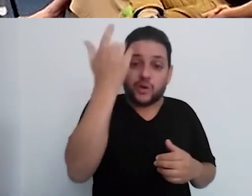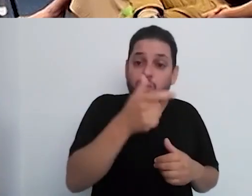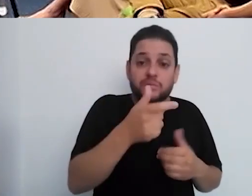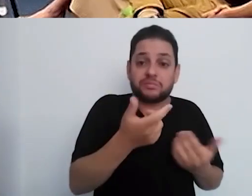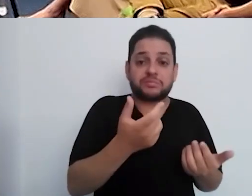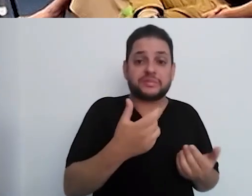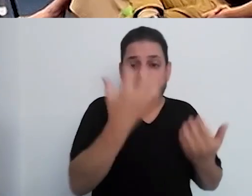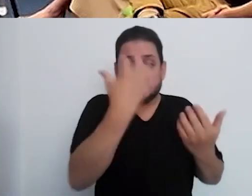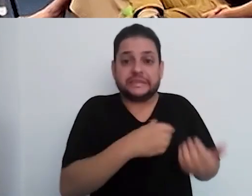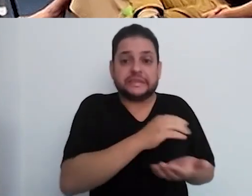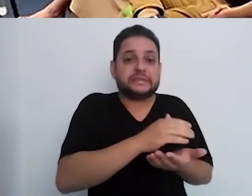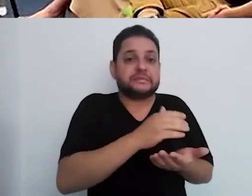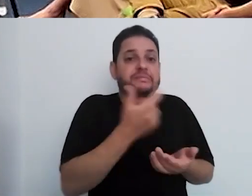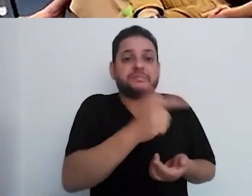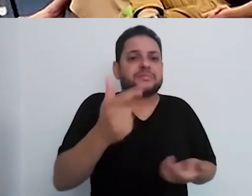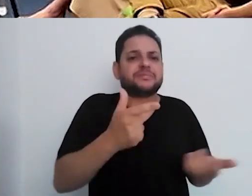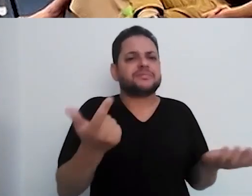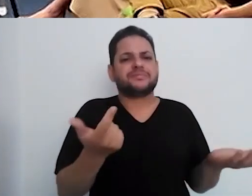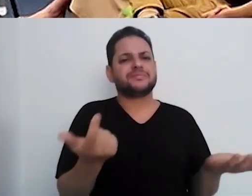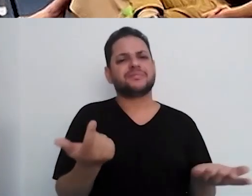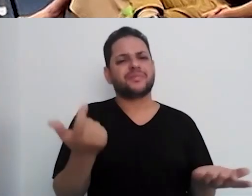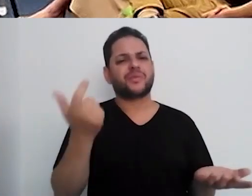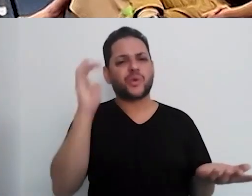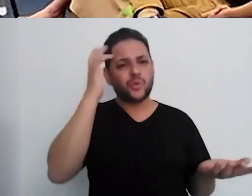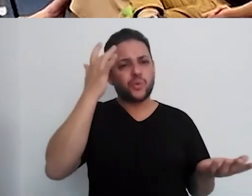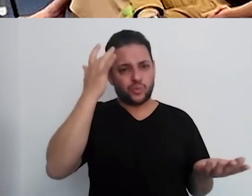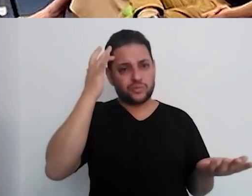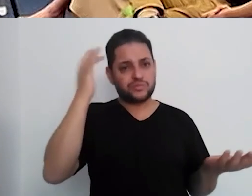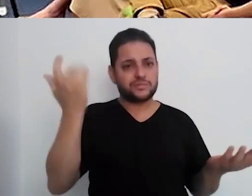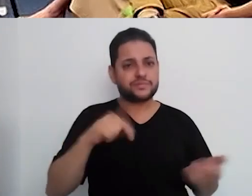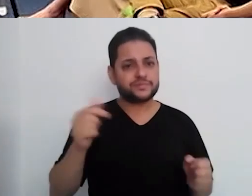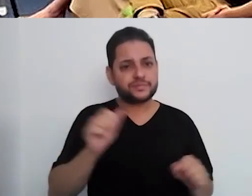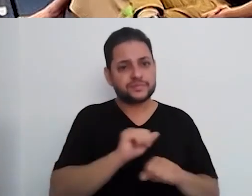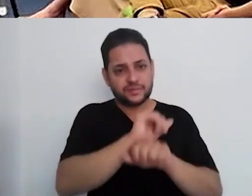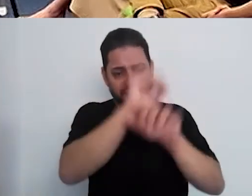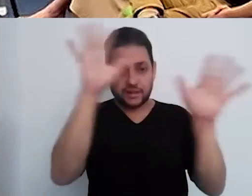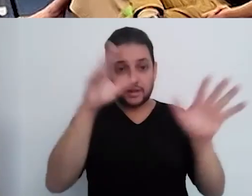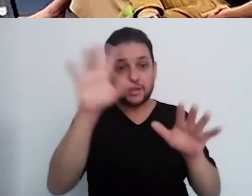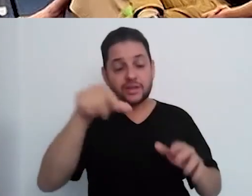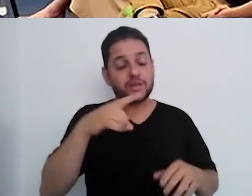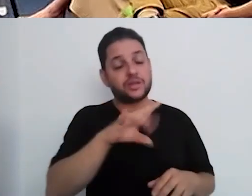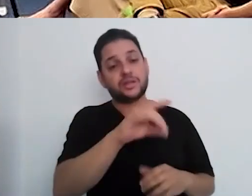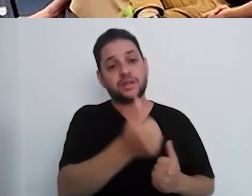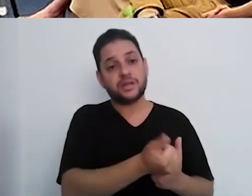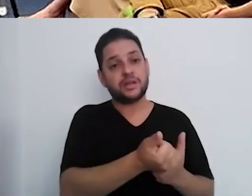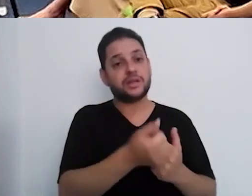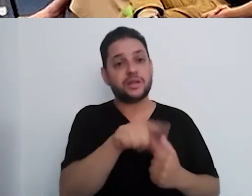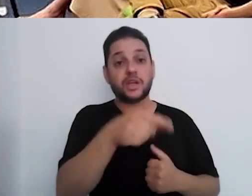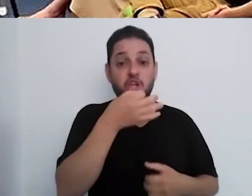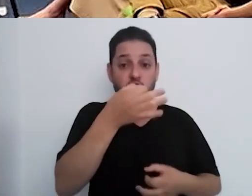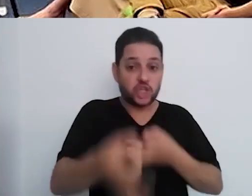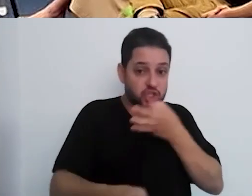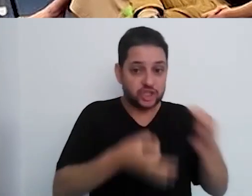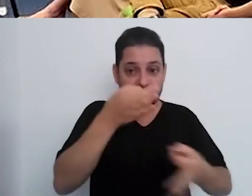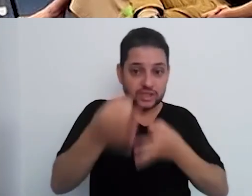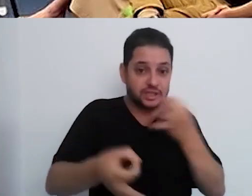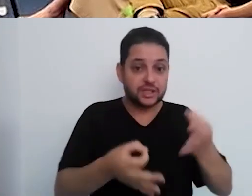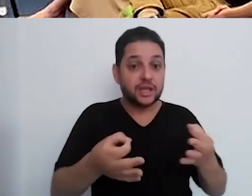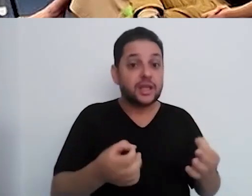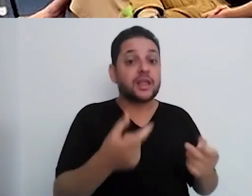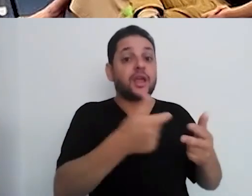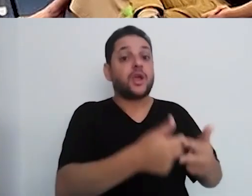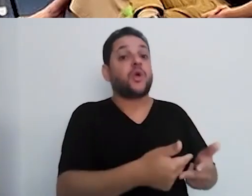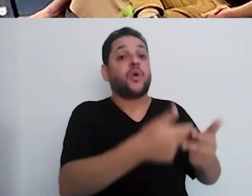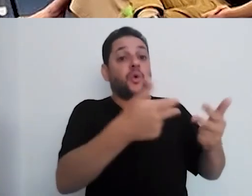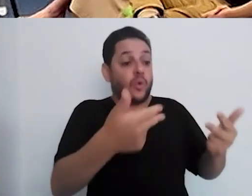acho eu acho que se deixou muito claro, mas assim, eu só queria reforçar que a crítica não é da coisa em si, mas é o lugar em